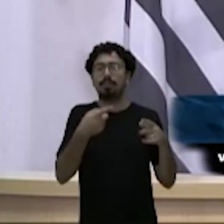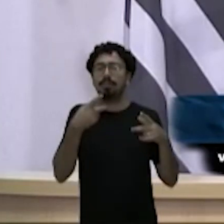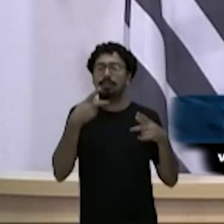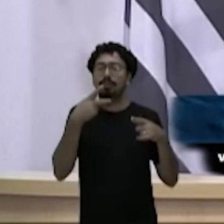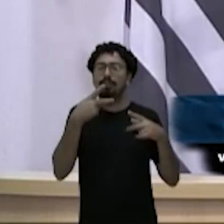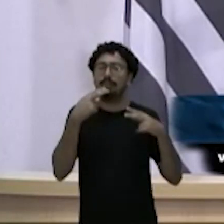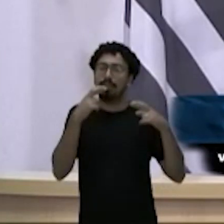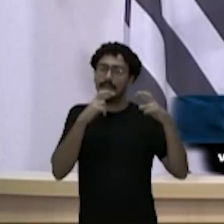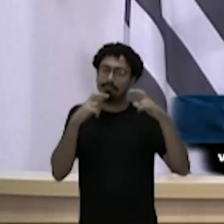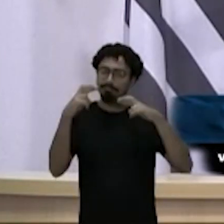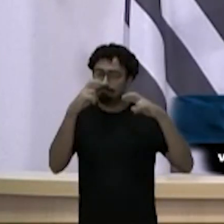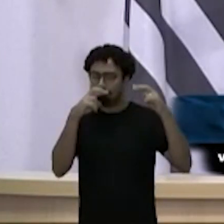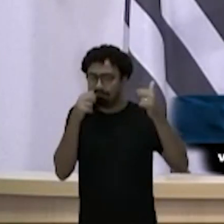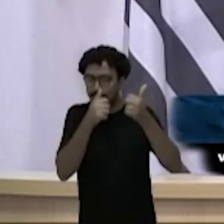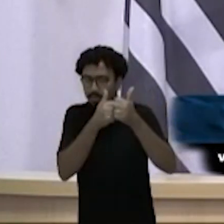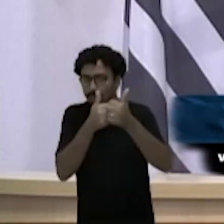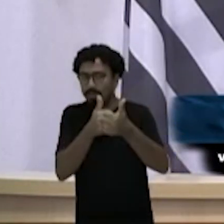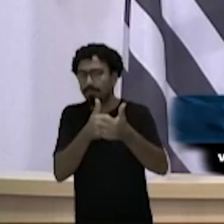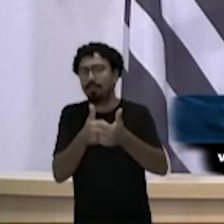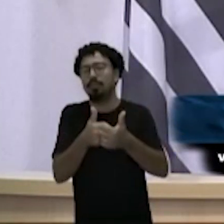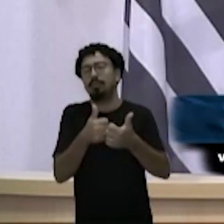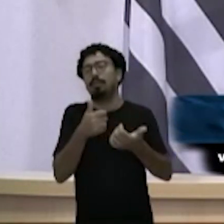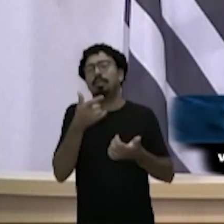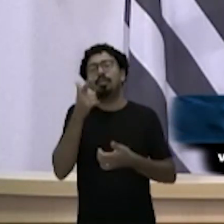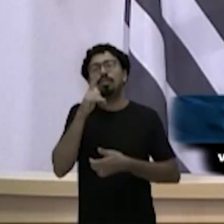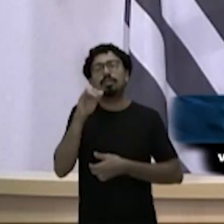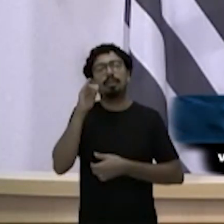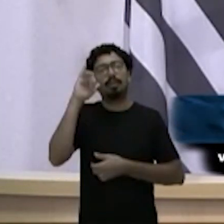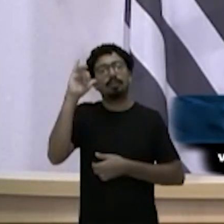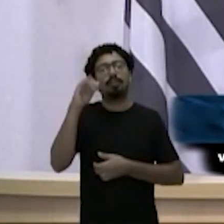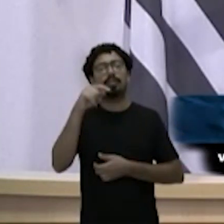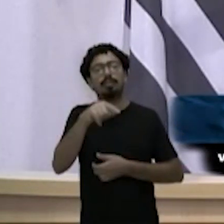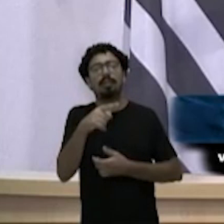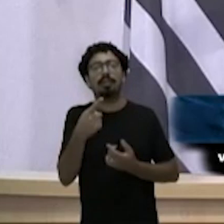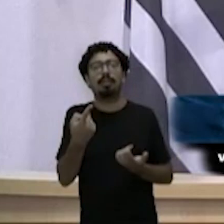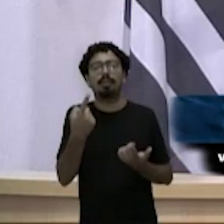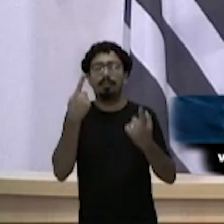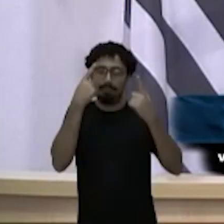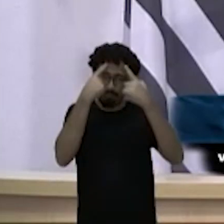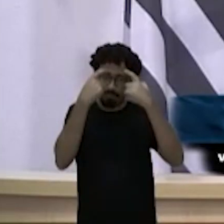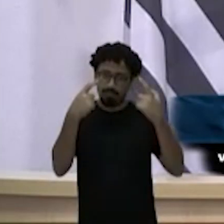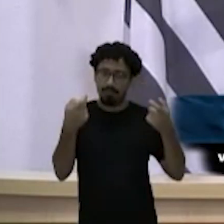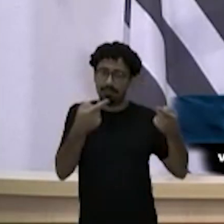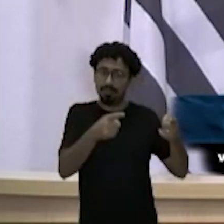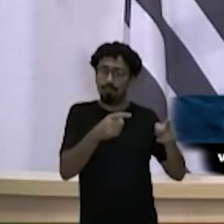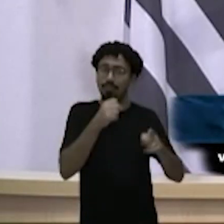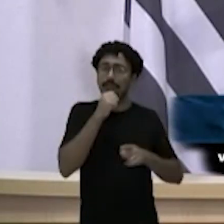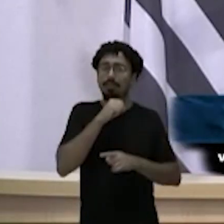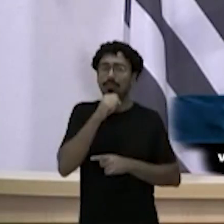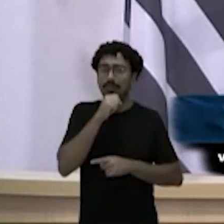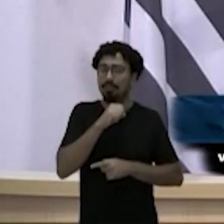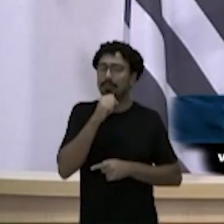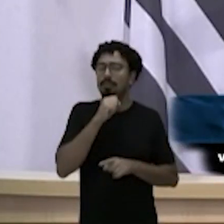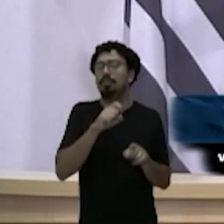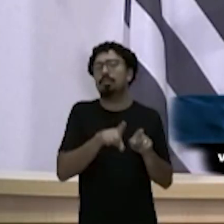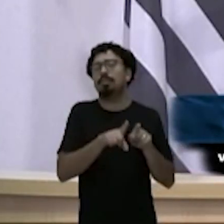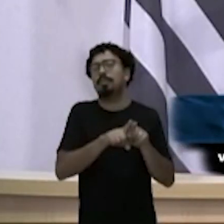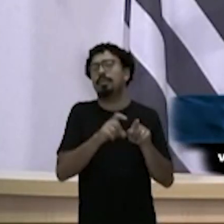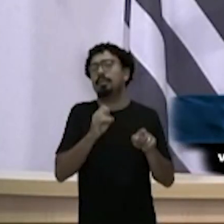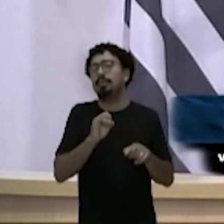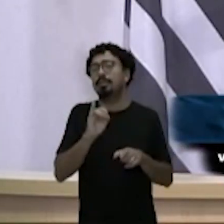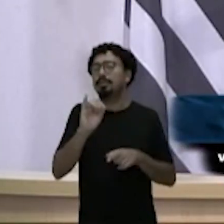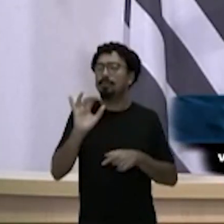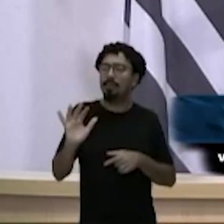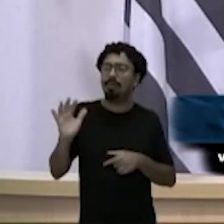vise coibir aí qualquer tipo de maus tratos, prevenir, coibir, se eventualmente vier a